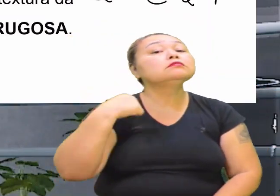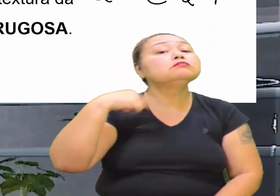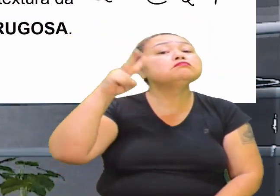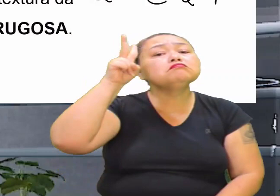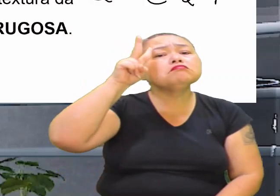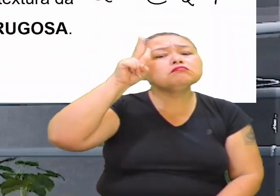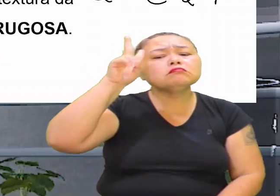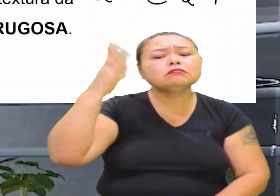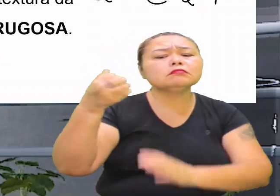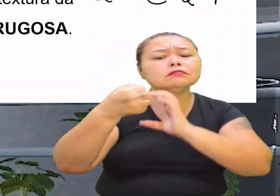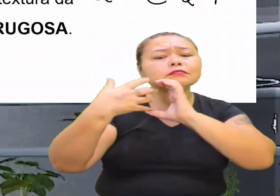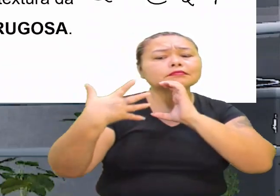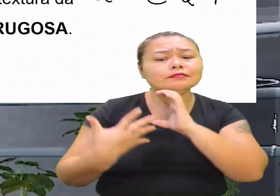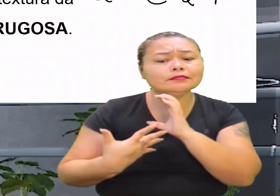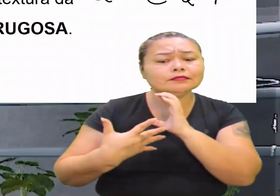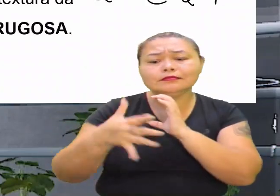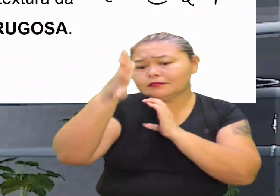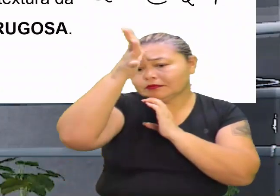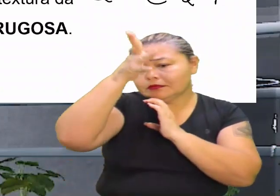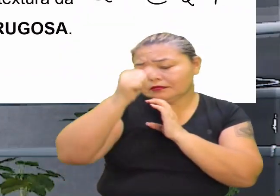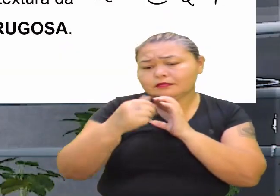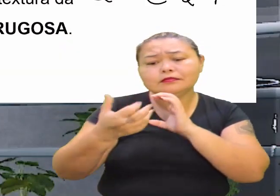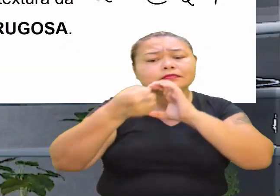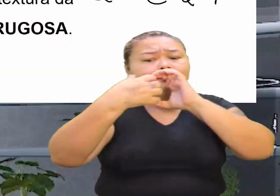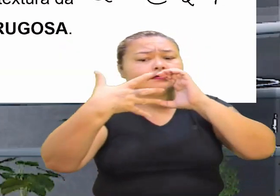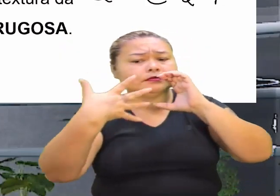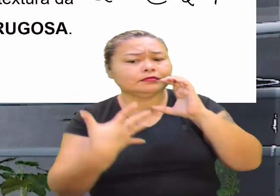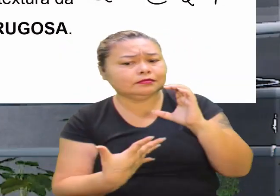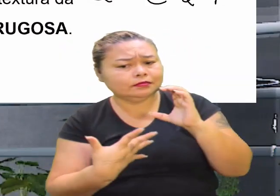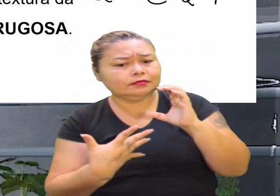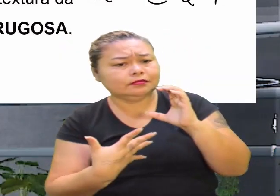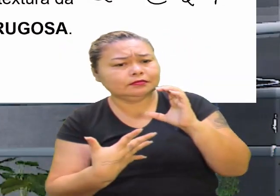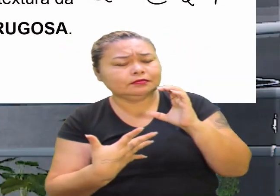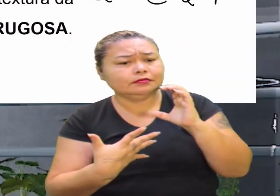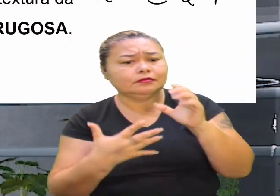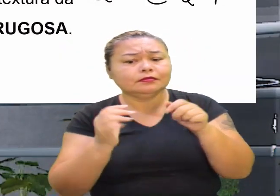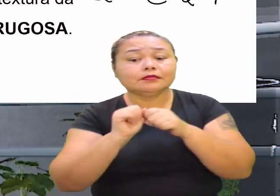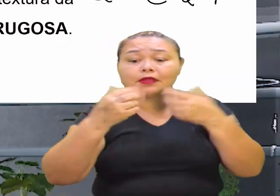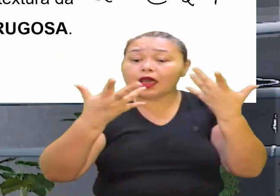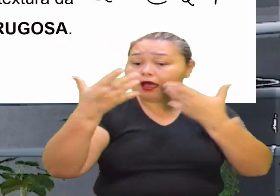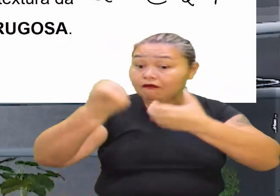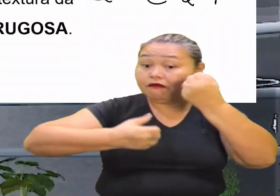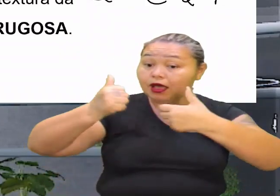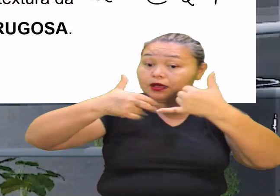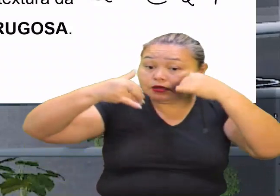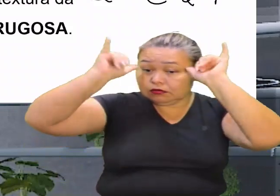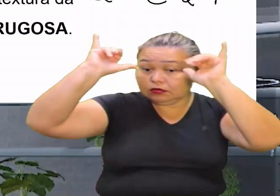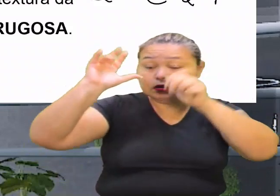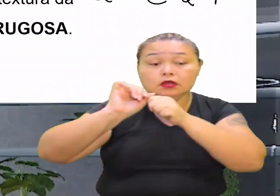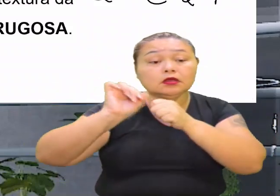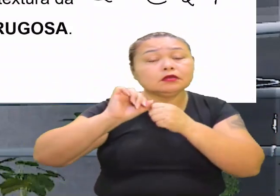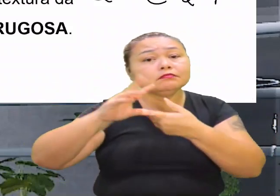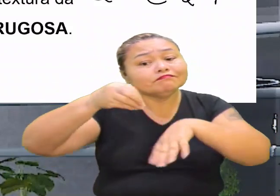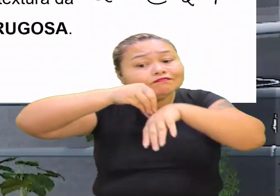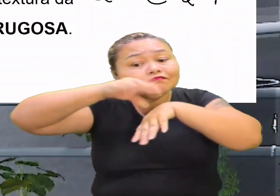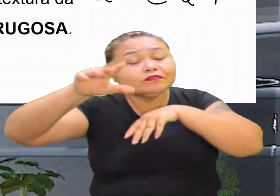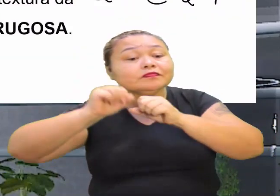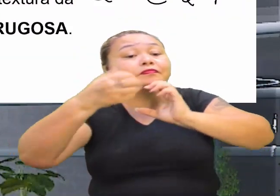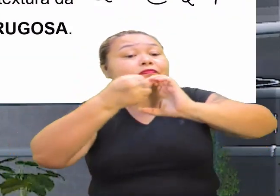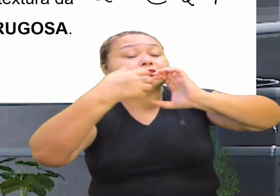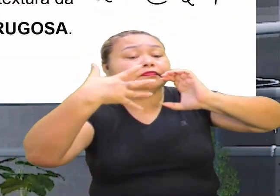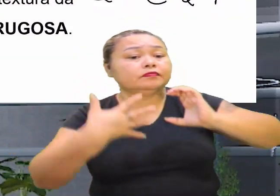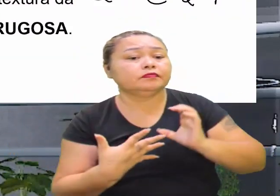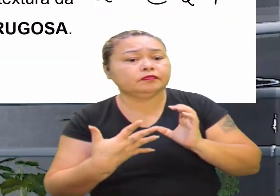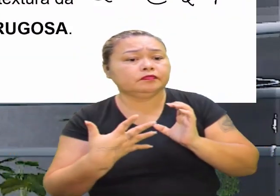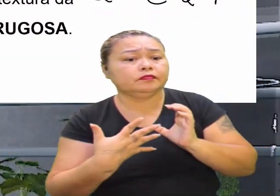uma característica da galinha, imagina uma característica da vaca. Professor, me dá uma dica de uma